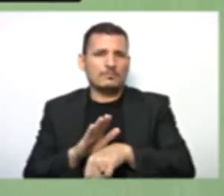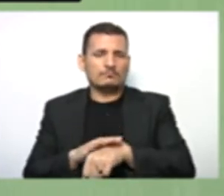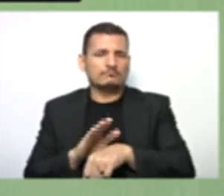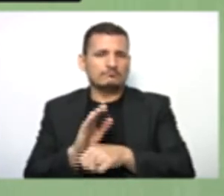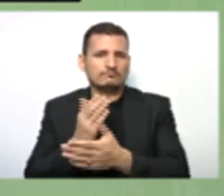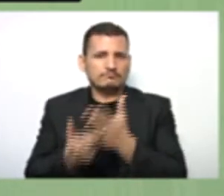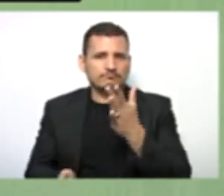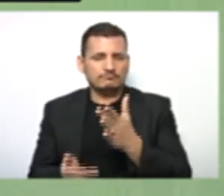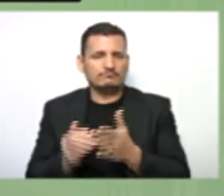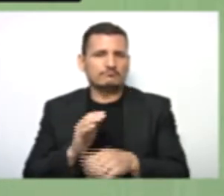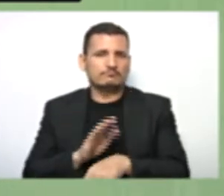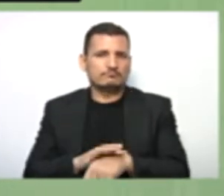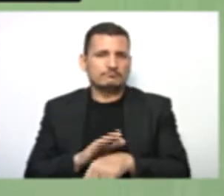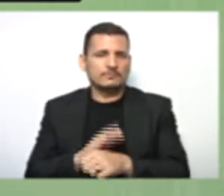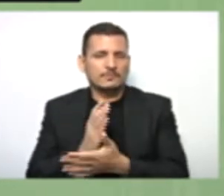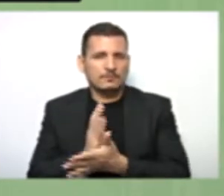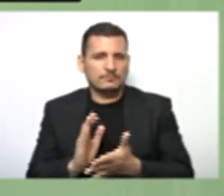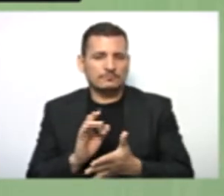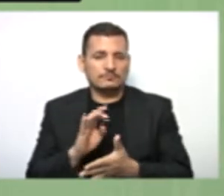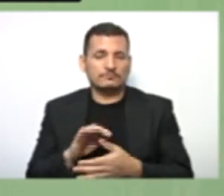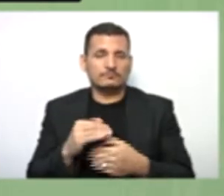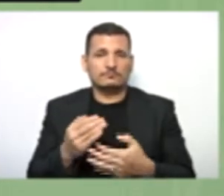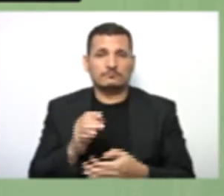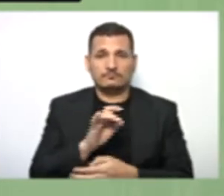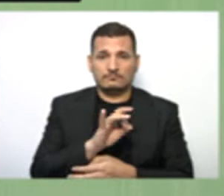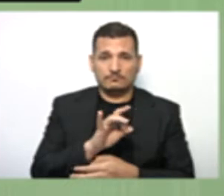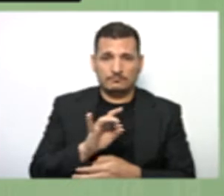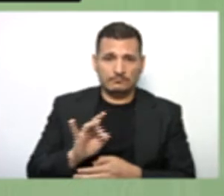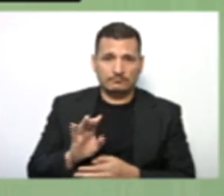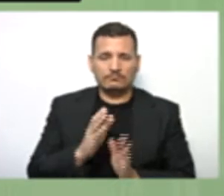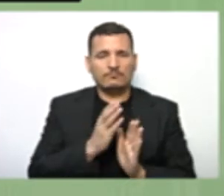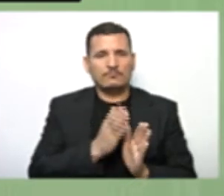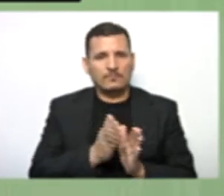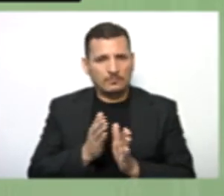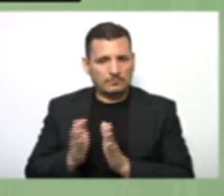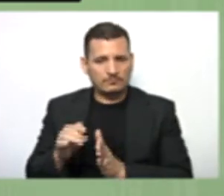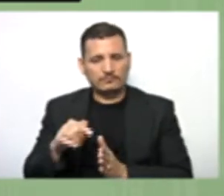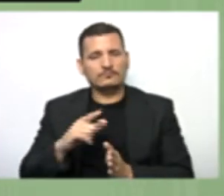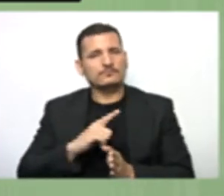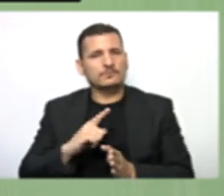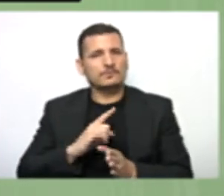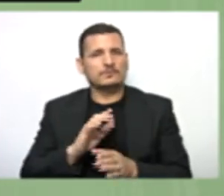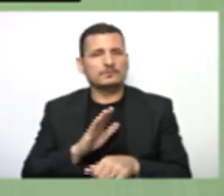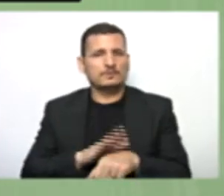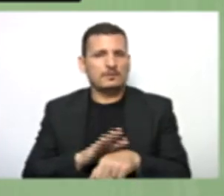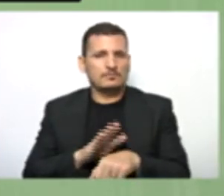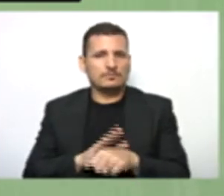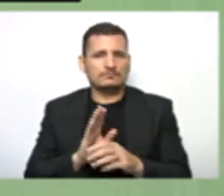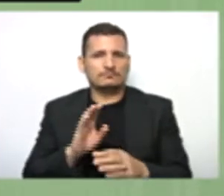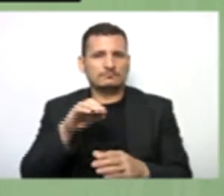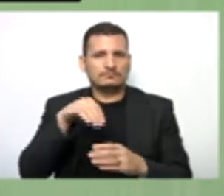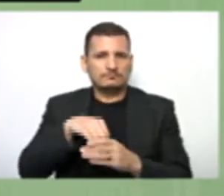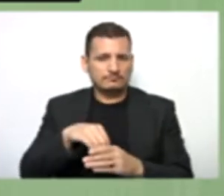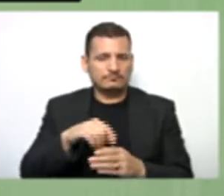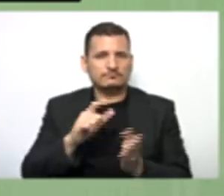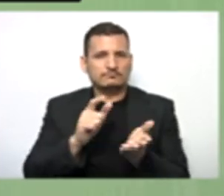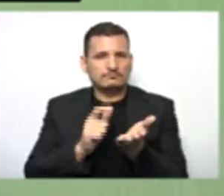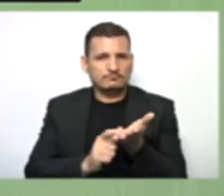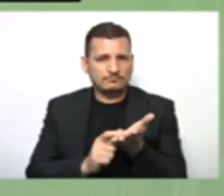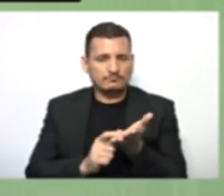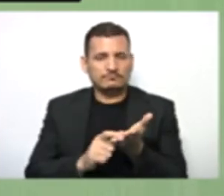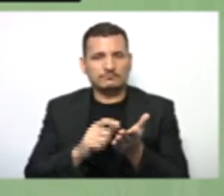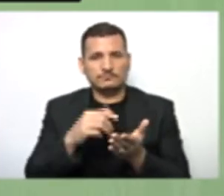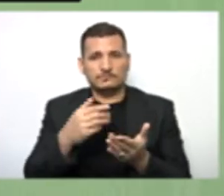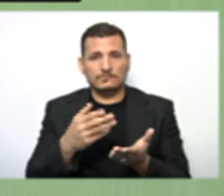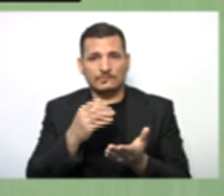cada processo ele tem um tempo de vida dentro do processador para ser executado. Então, quando ele